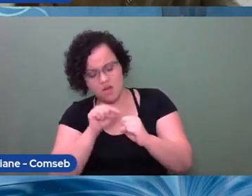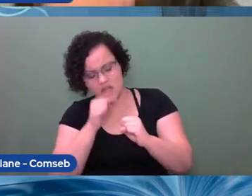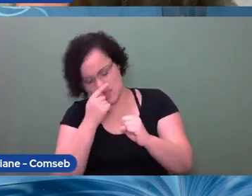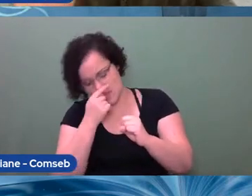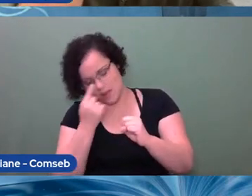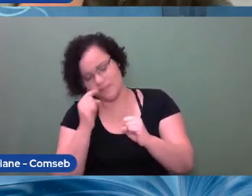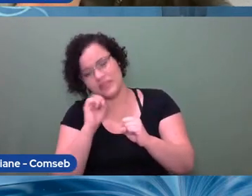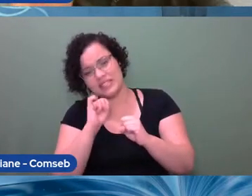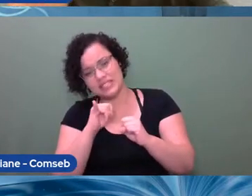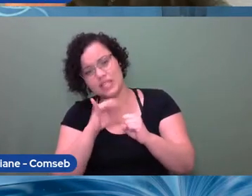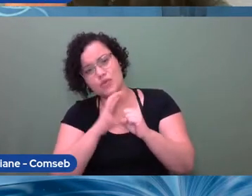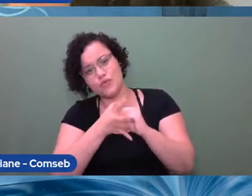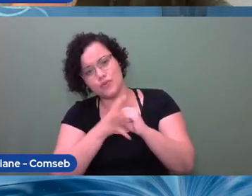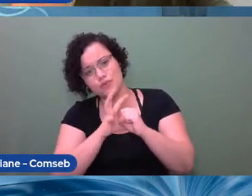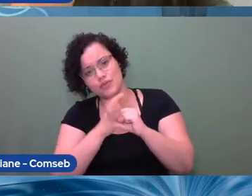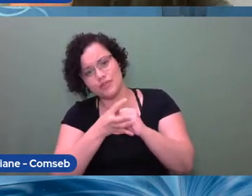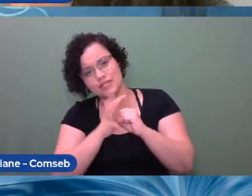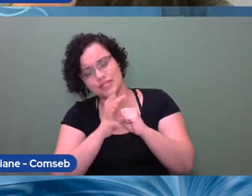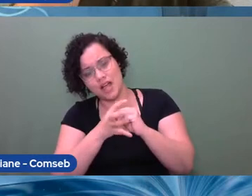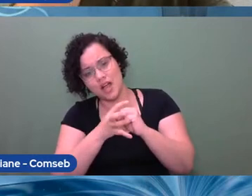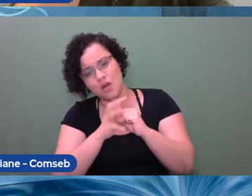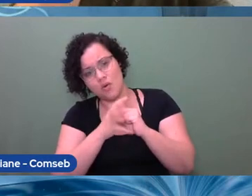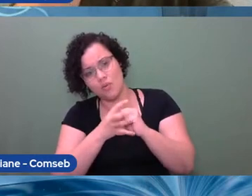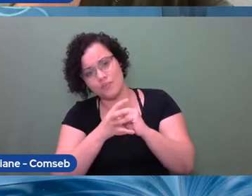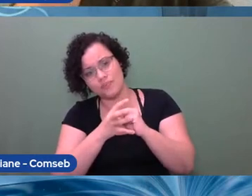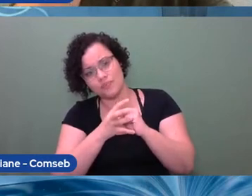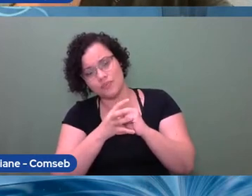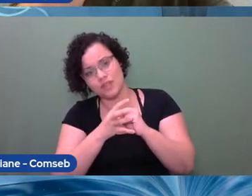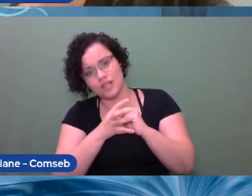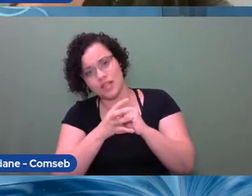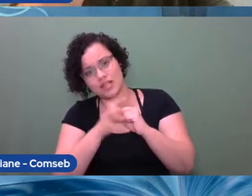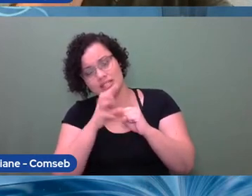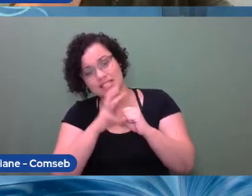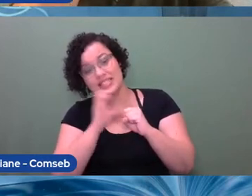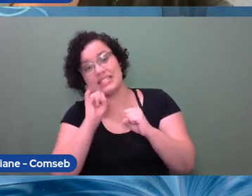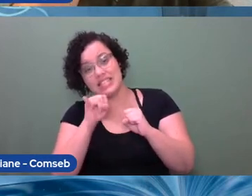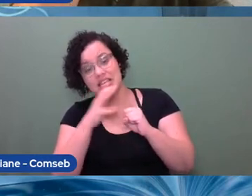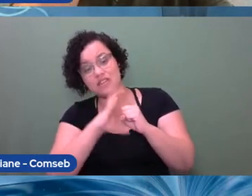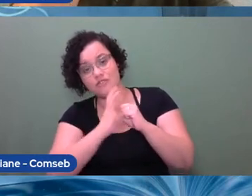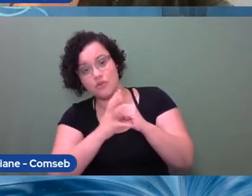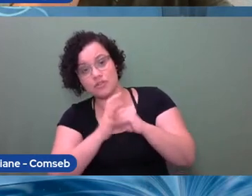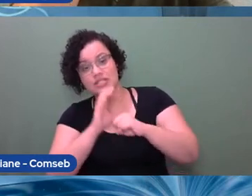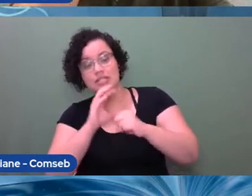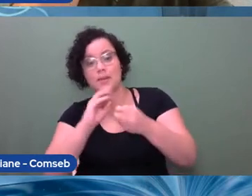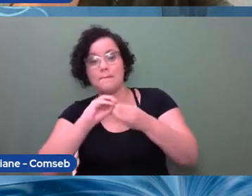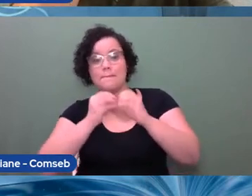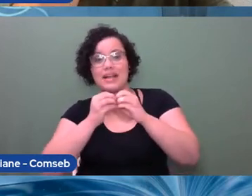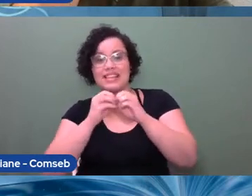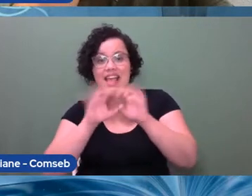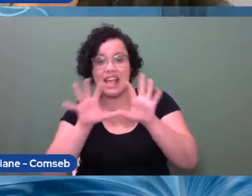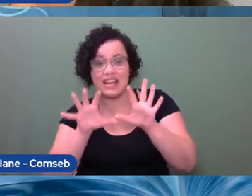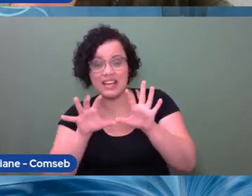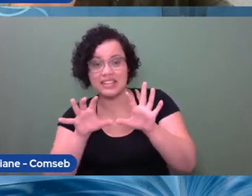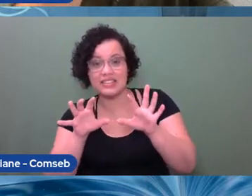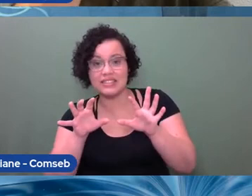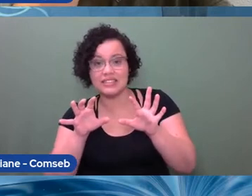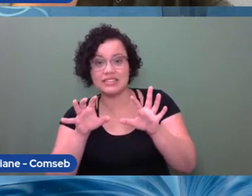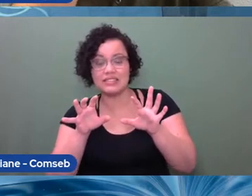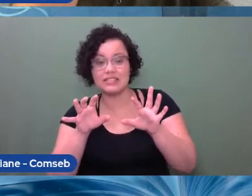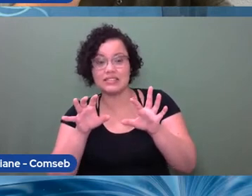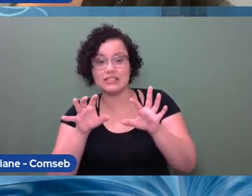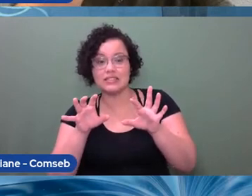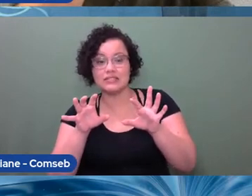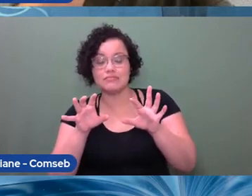se o fluido universal fosse positivamente matéria, razão não haveria para ele também ser o espírito.